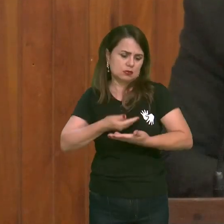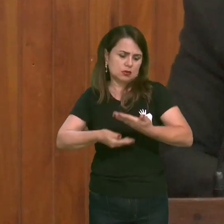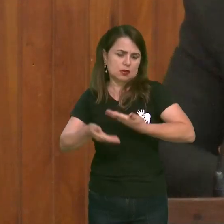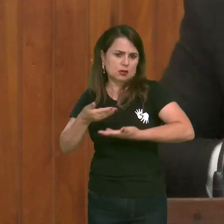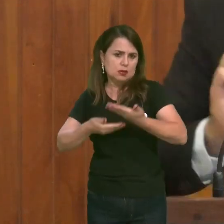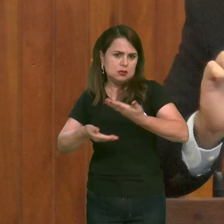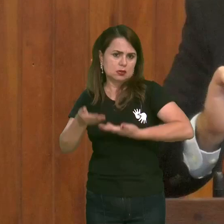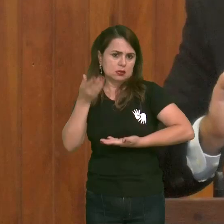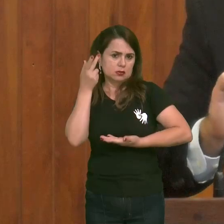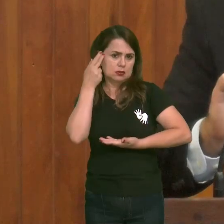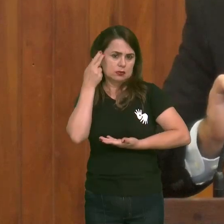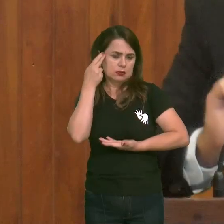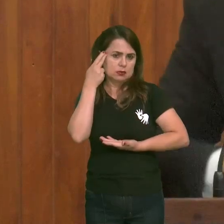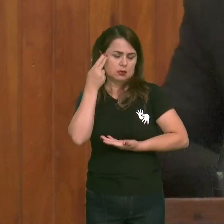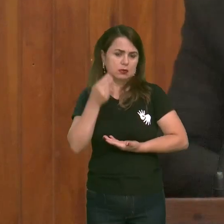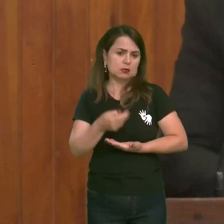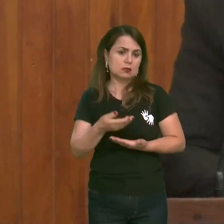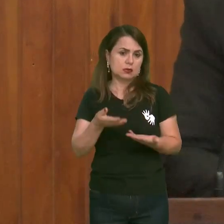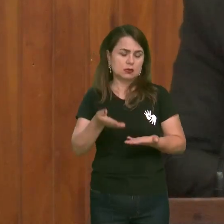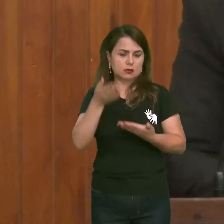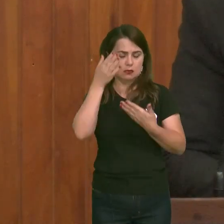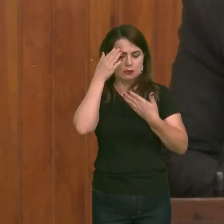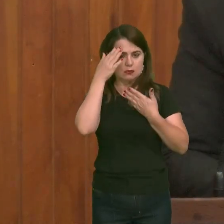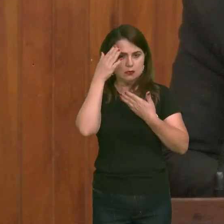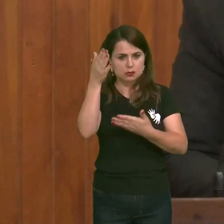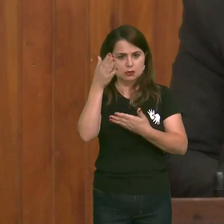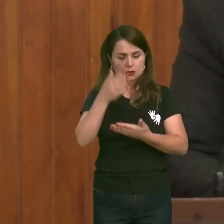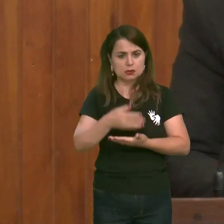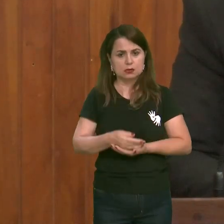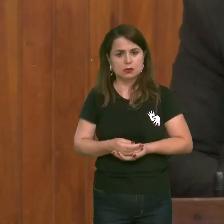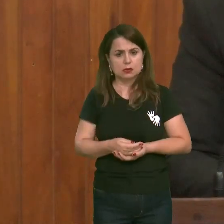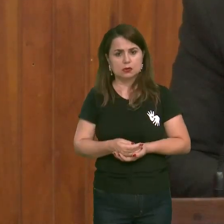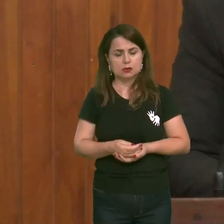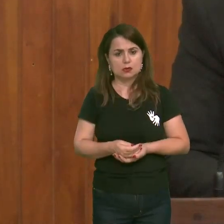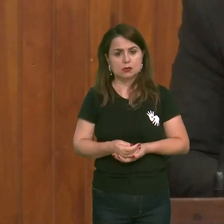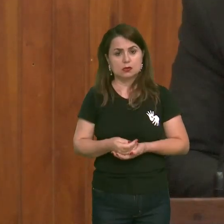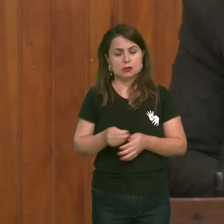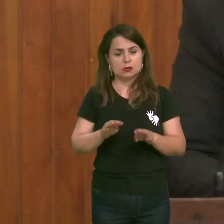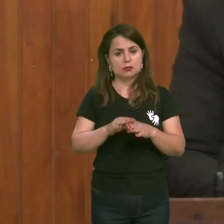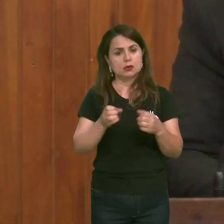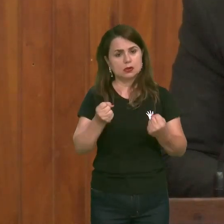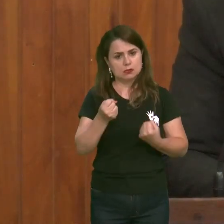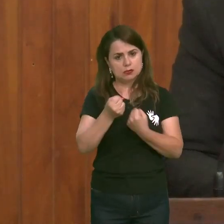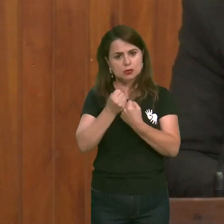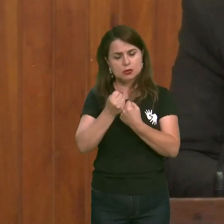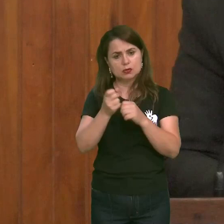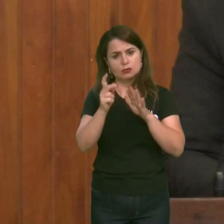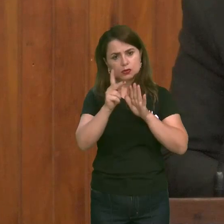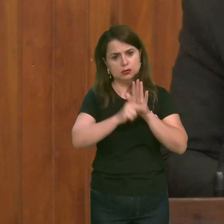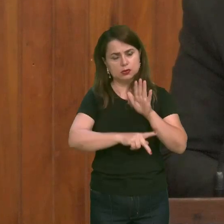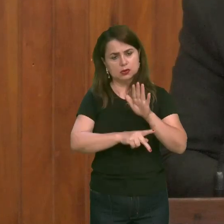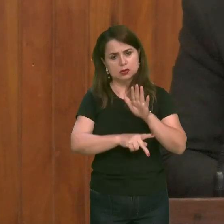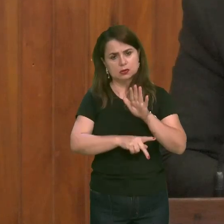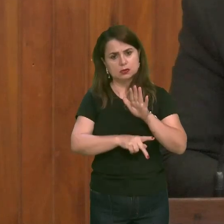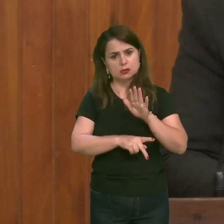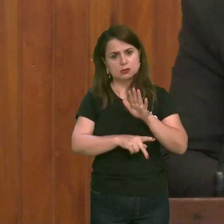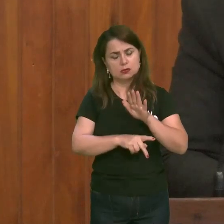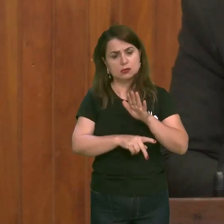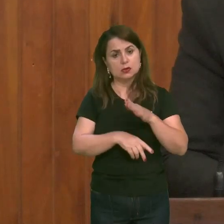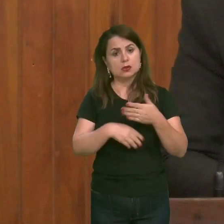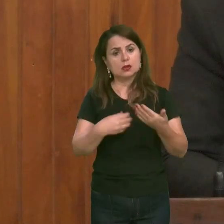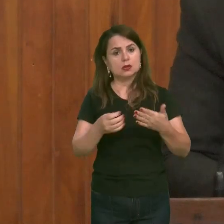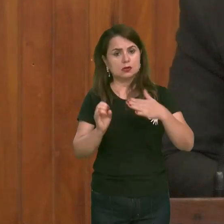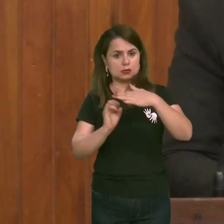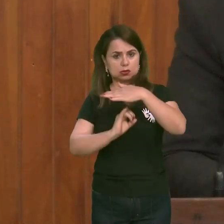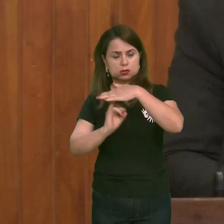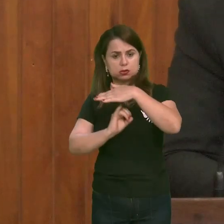e eu deixo meus agradecimentos e apoio o projeto finalmente essa entidade